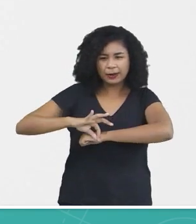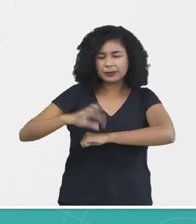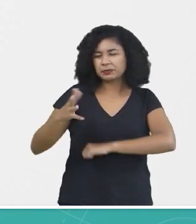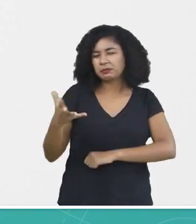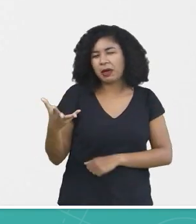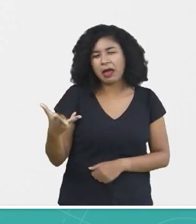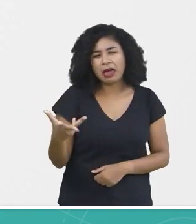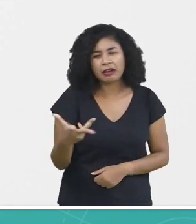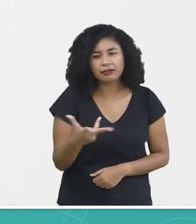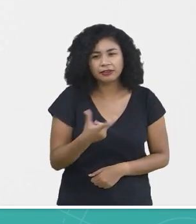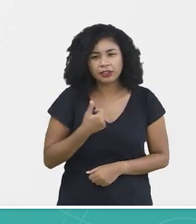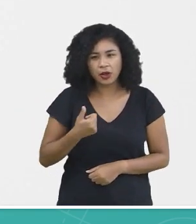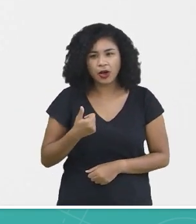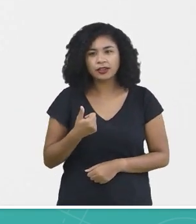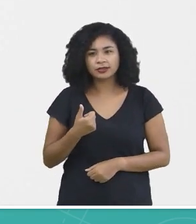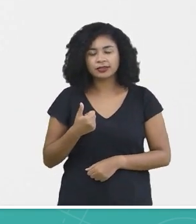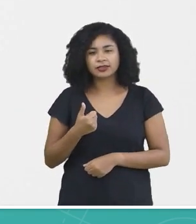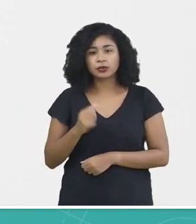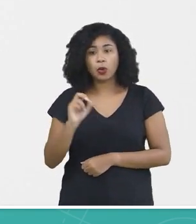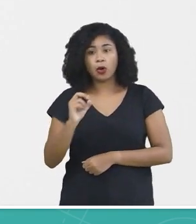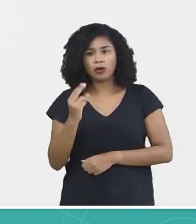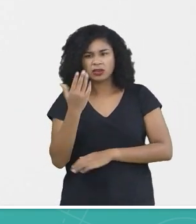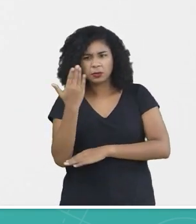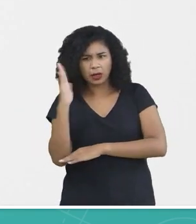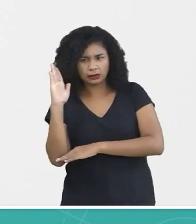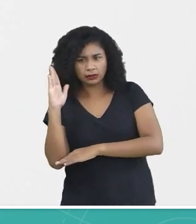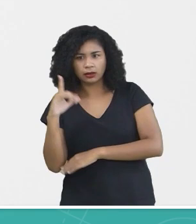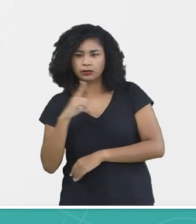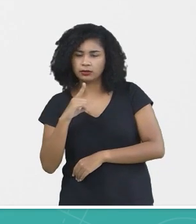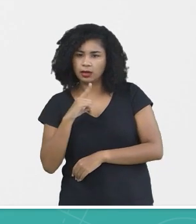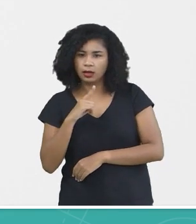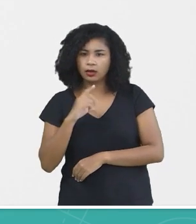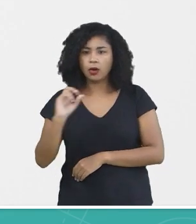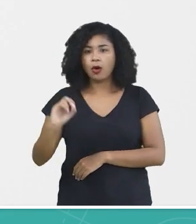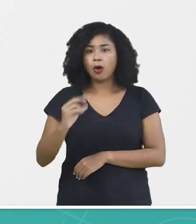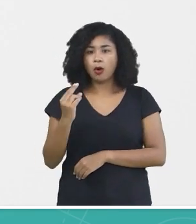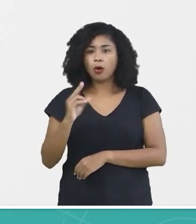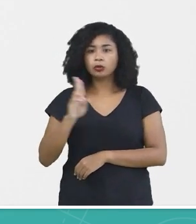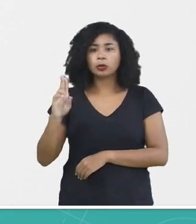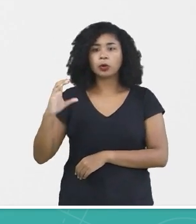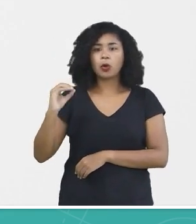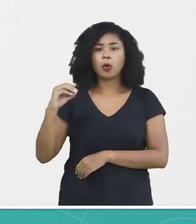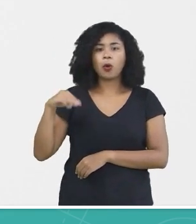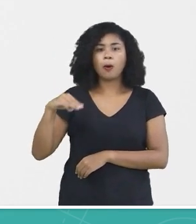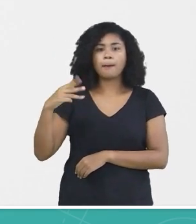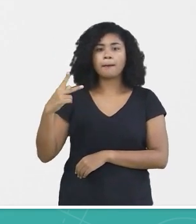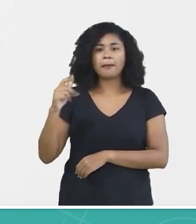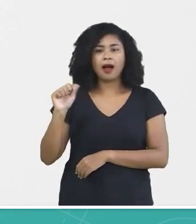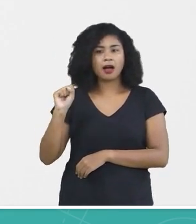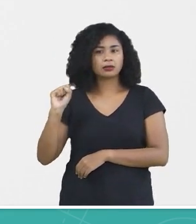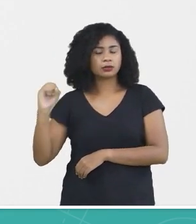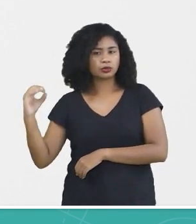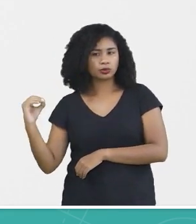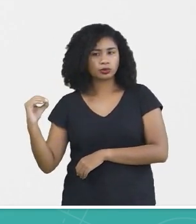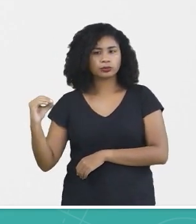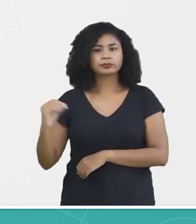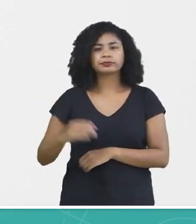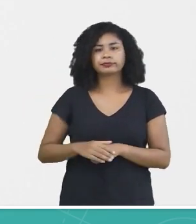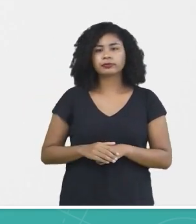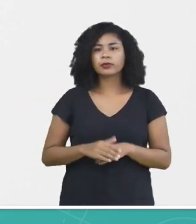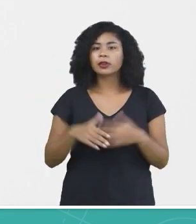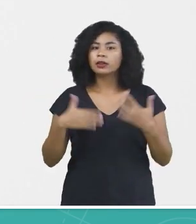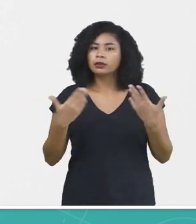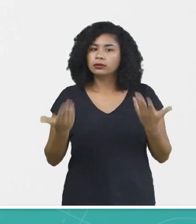esquadro, né? Ou você tem o compasso, mas um instrumento maravilhoso para você medir ângulos é chamado